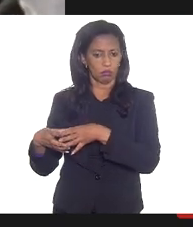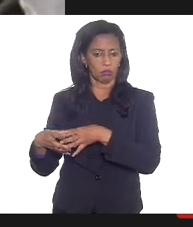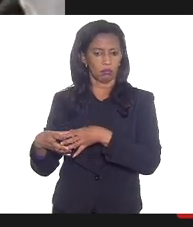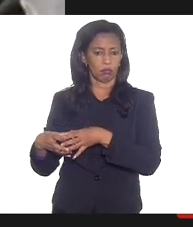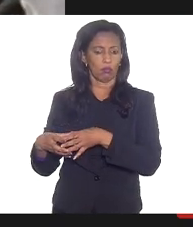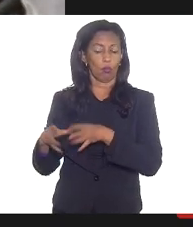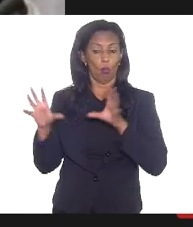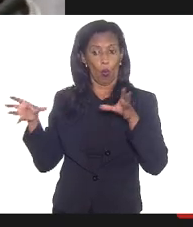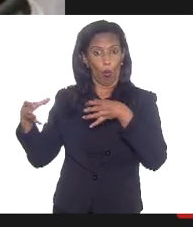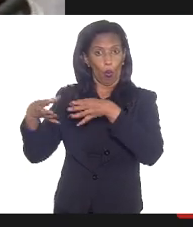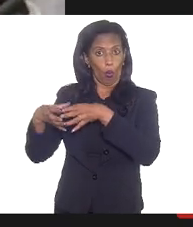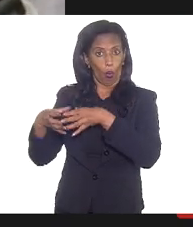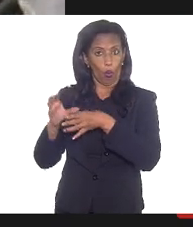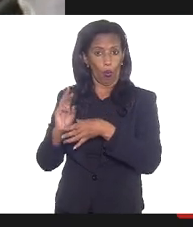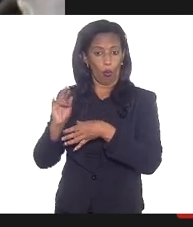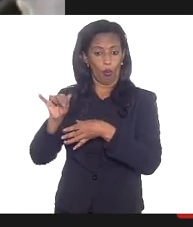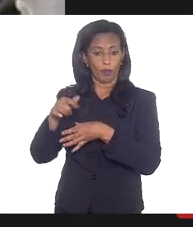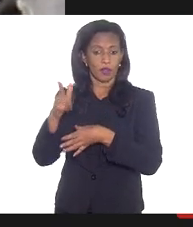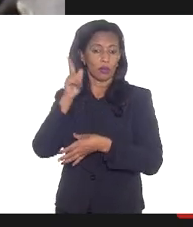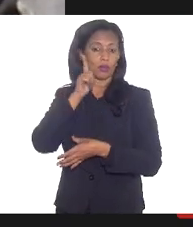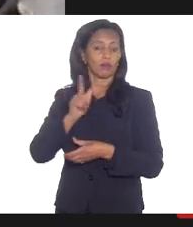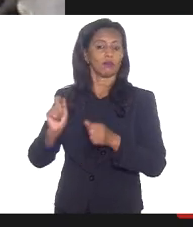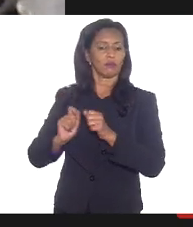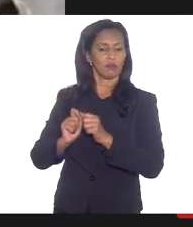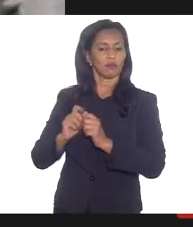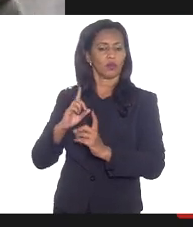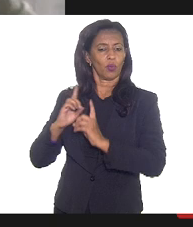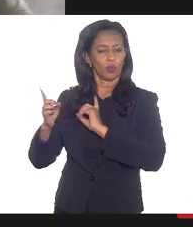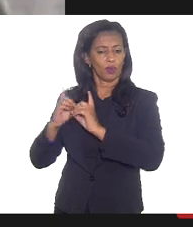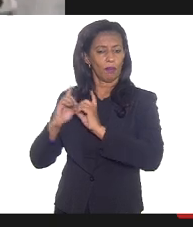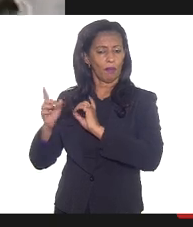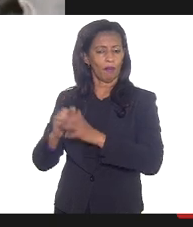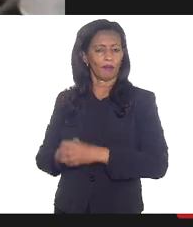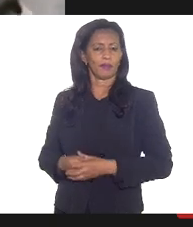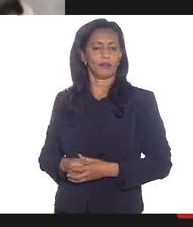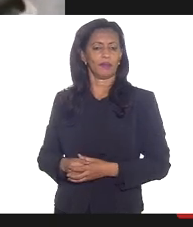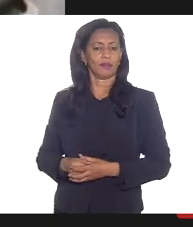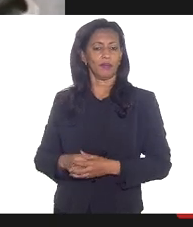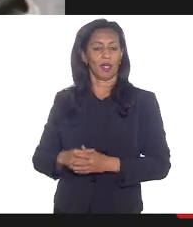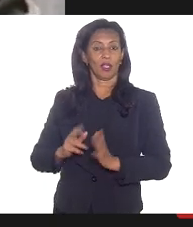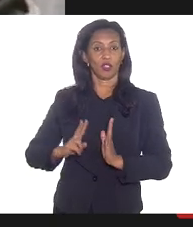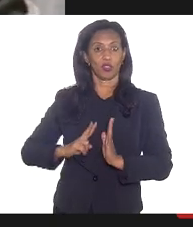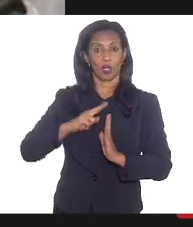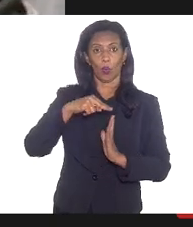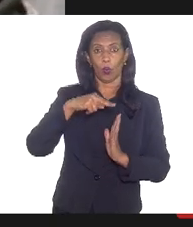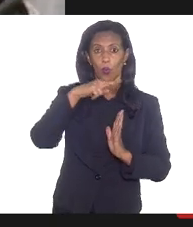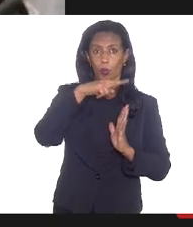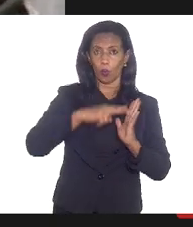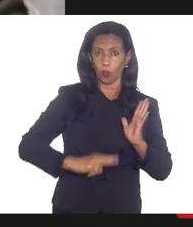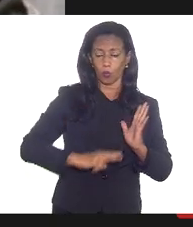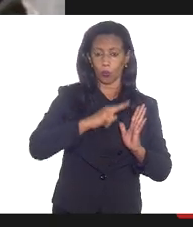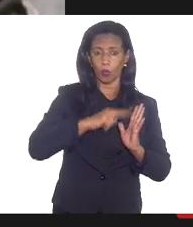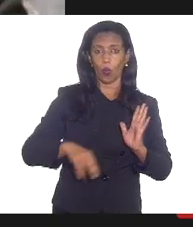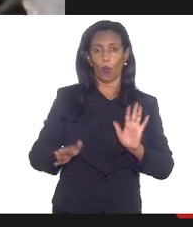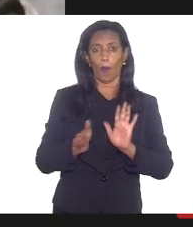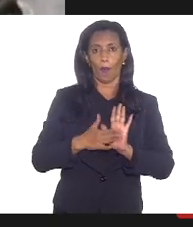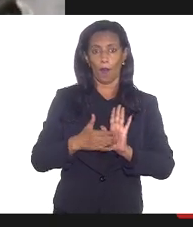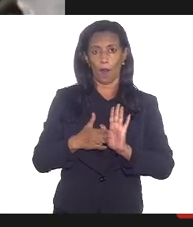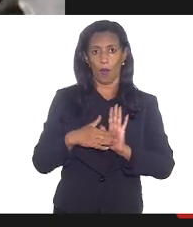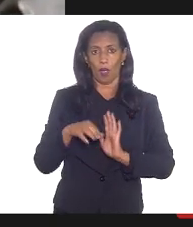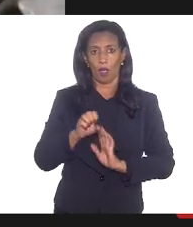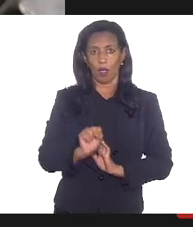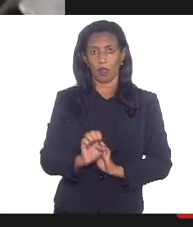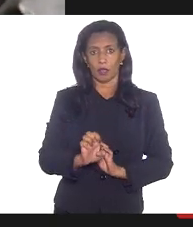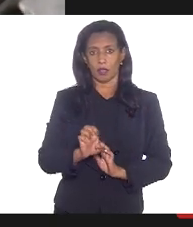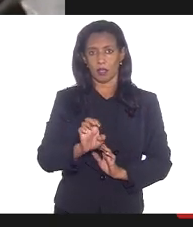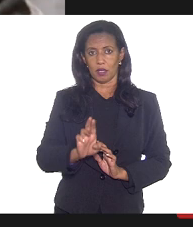montamos uma comissão, e nós conseguimos fazer, sim, um debate de leitura daquilo que foi proposto pela SEDUC.